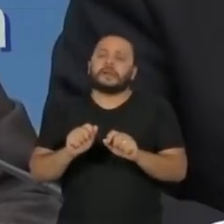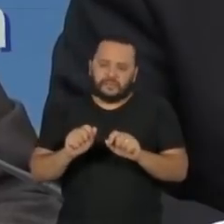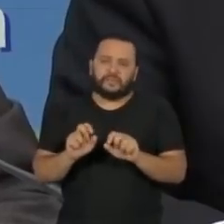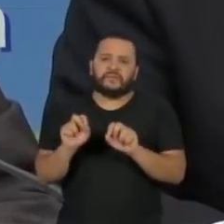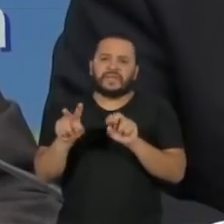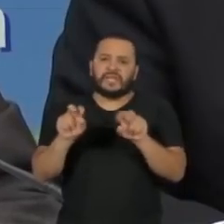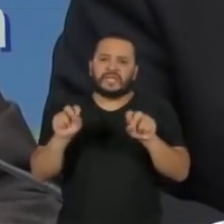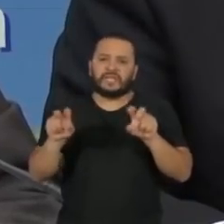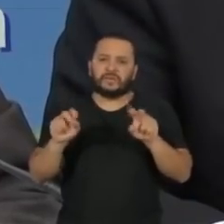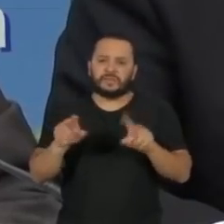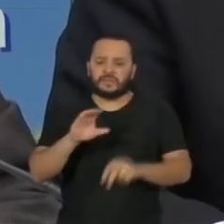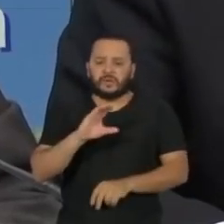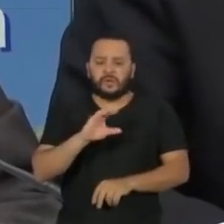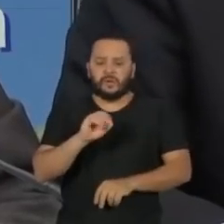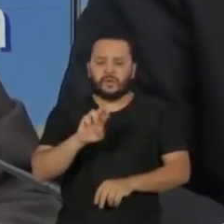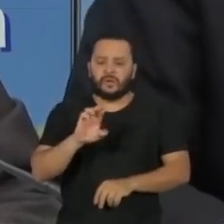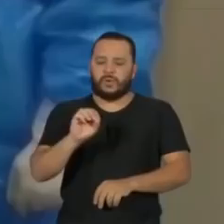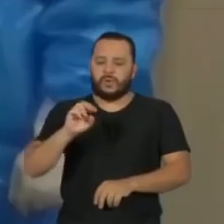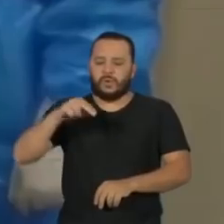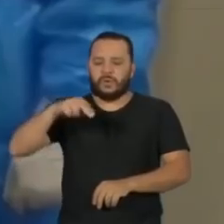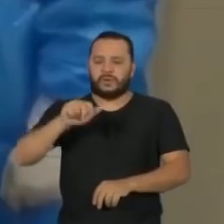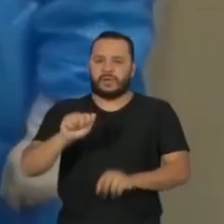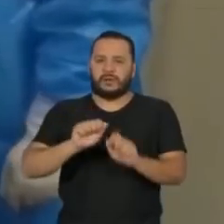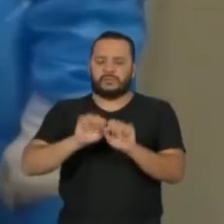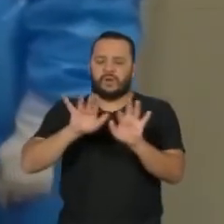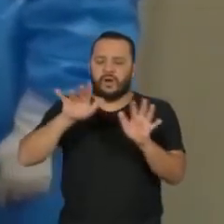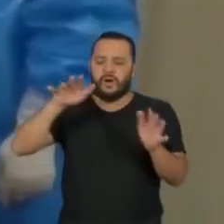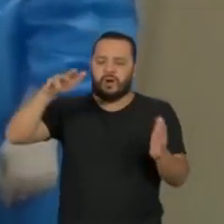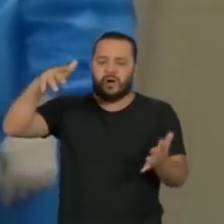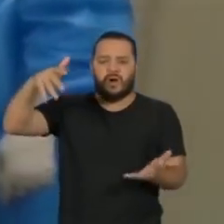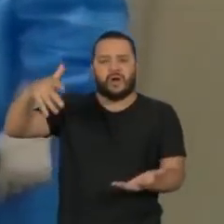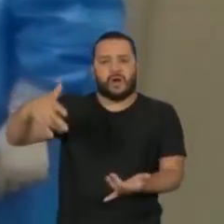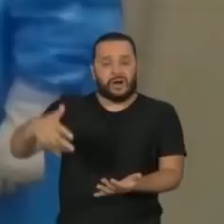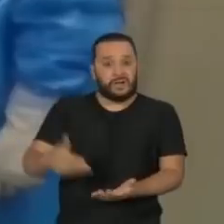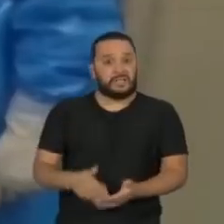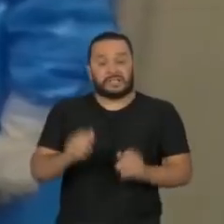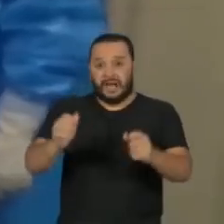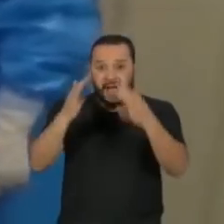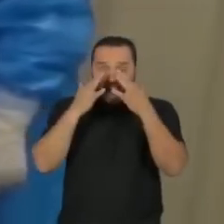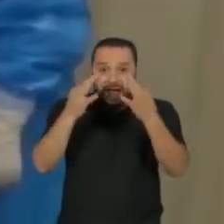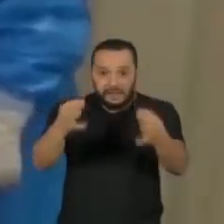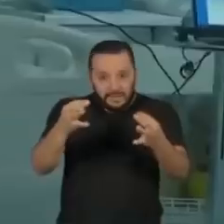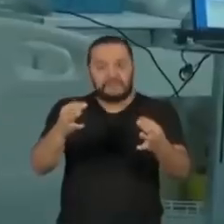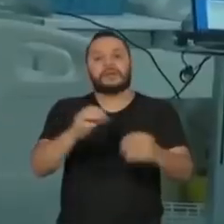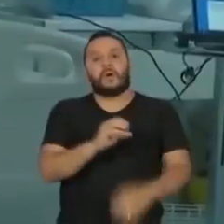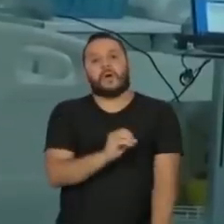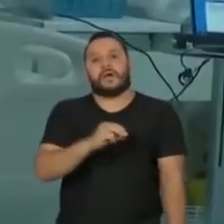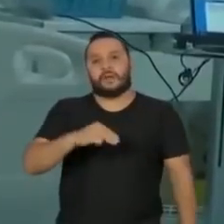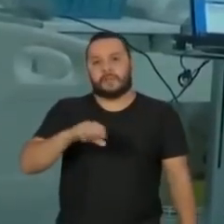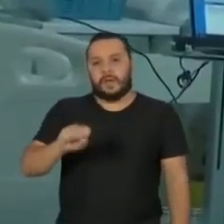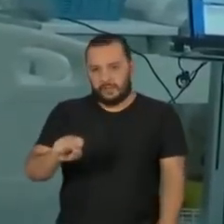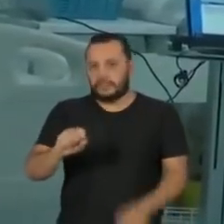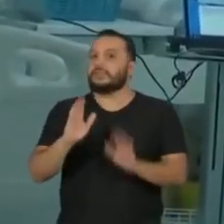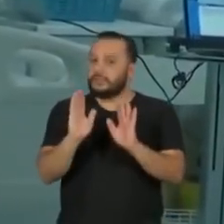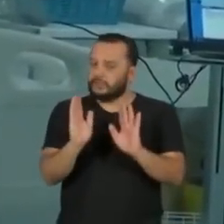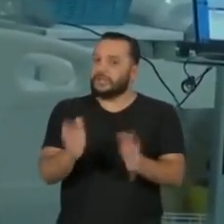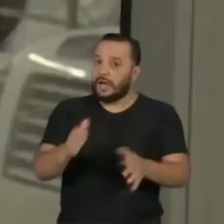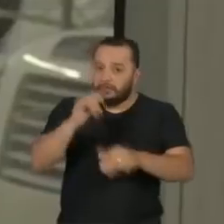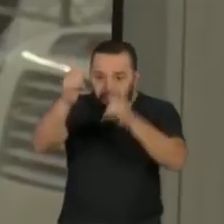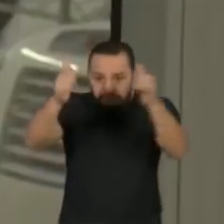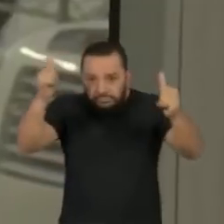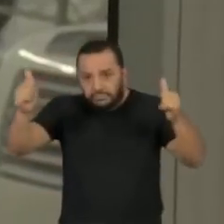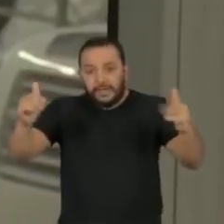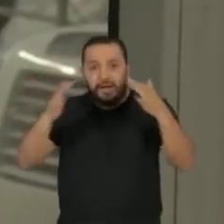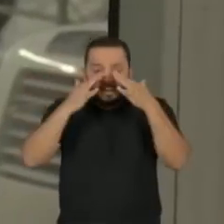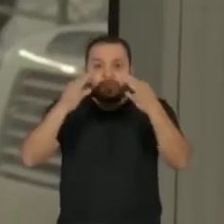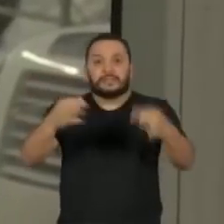coronavírus como estado de emergência global. Esse é o nível mais alto de alerta da organização e, na prática, serve como aviso